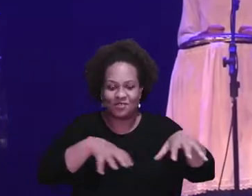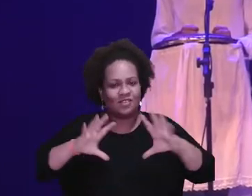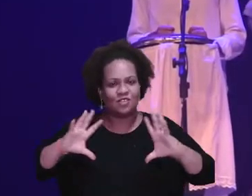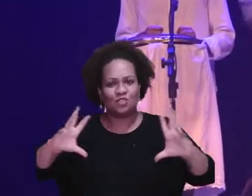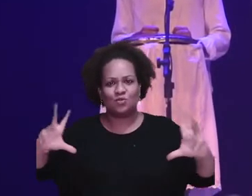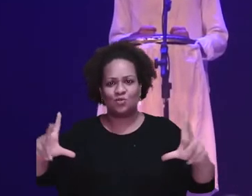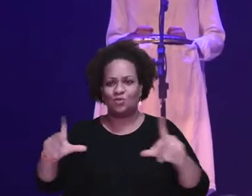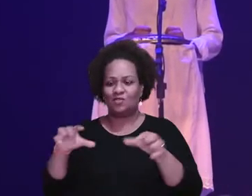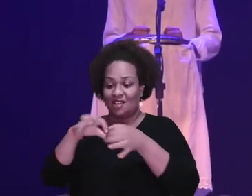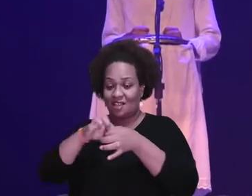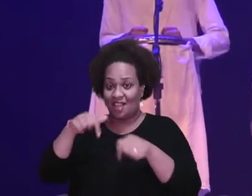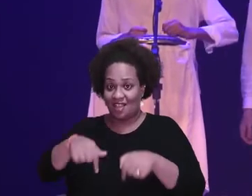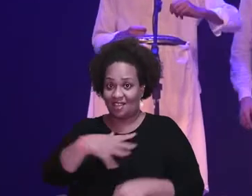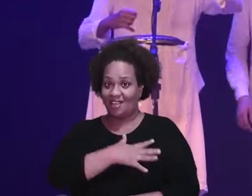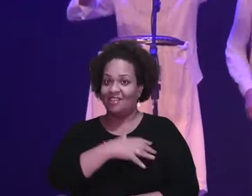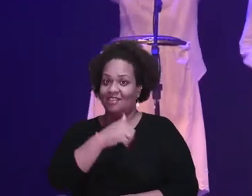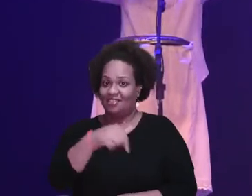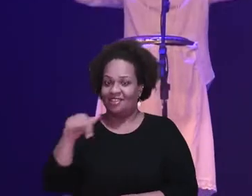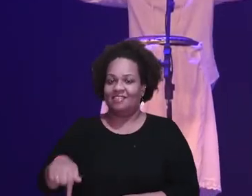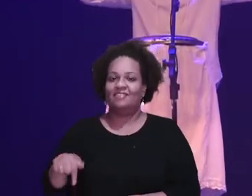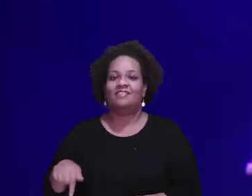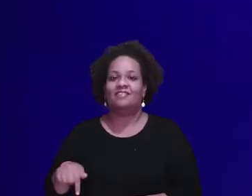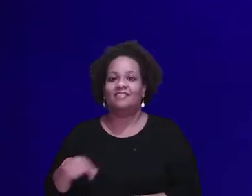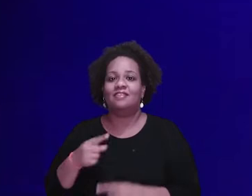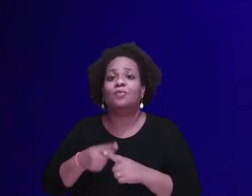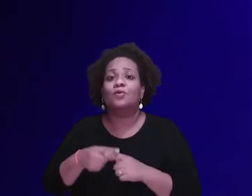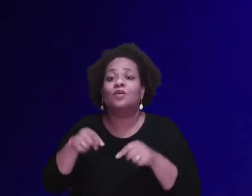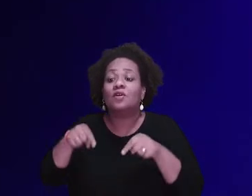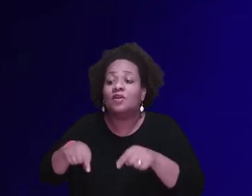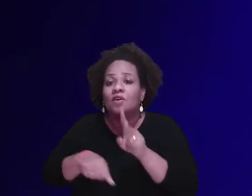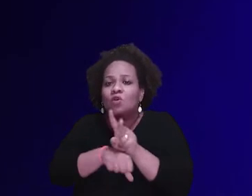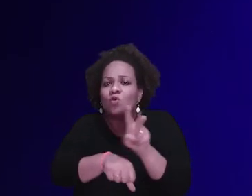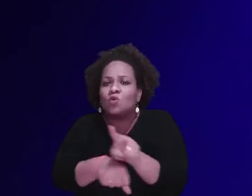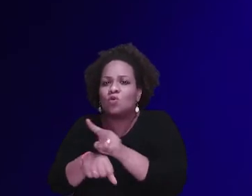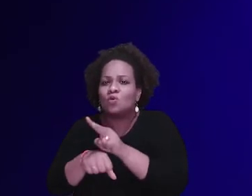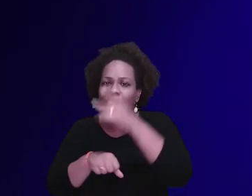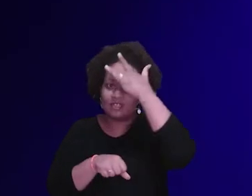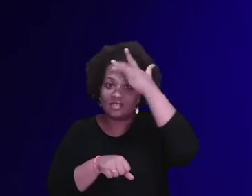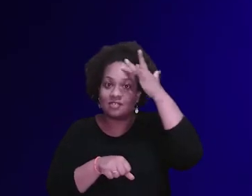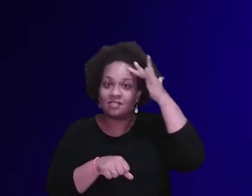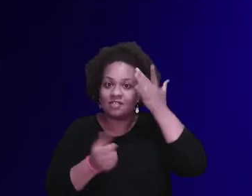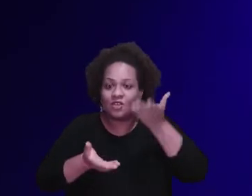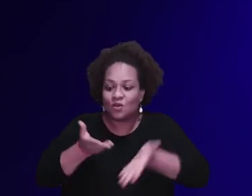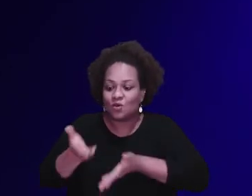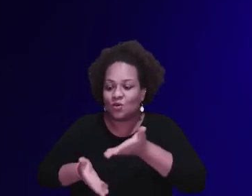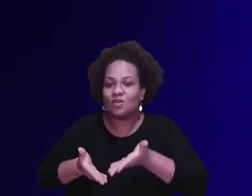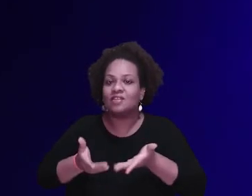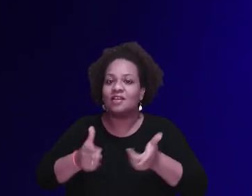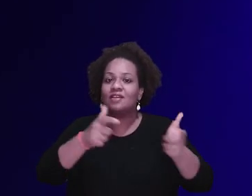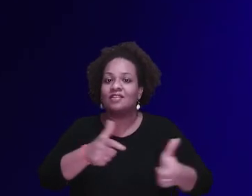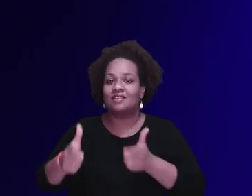cabaça de barriga e todos os outros dias é daquilo é porque se tem um lugar que cuida das pessoas